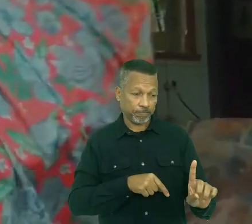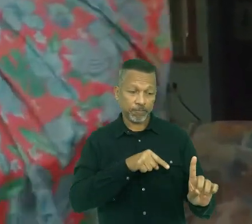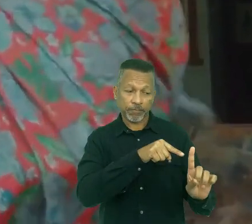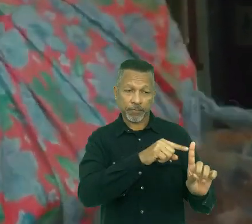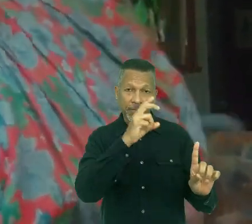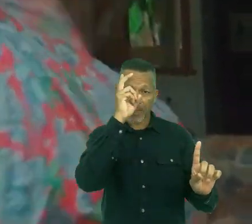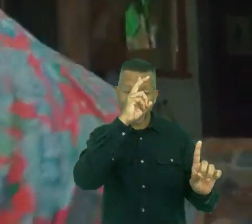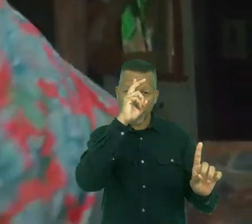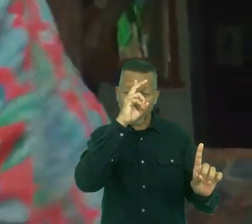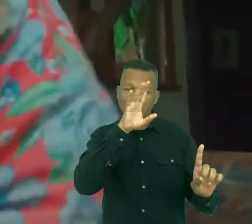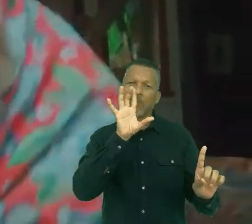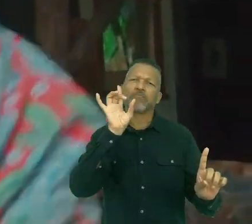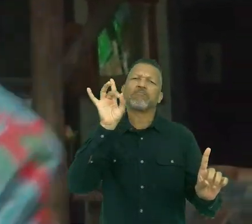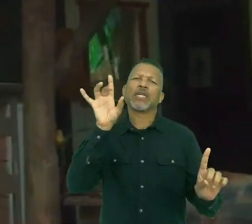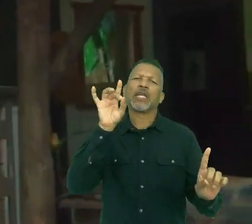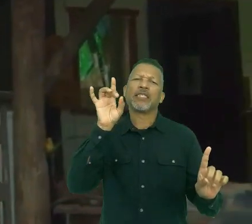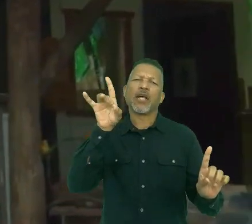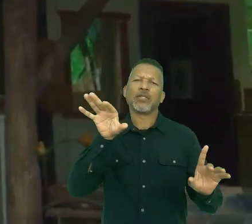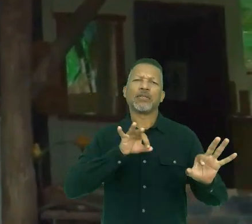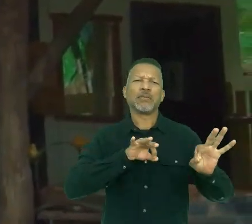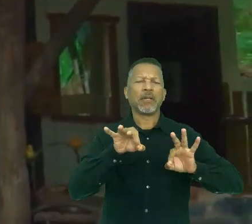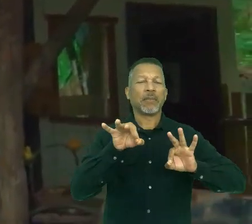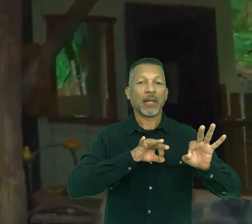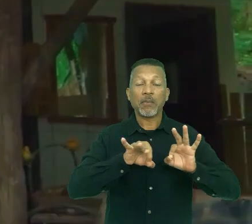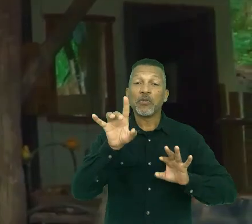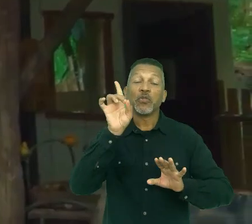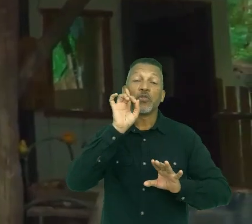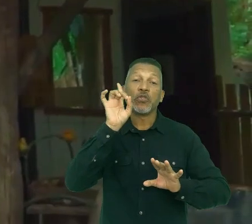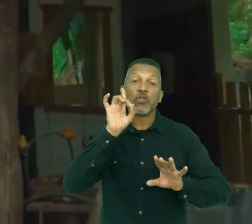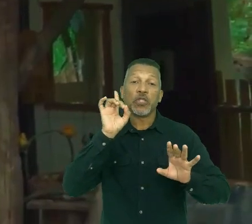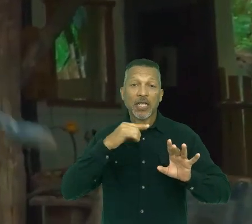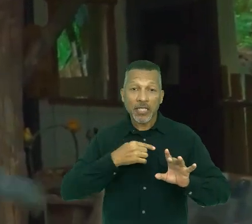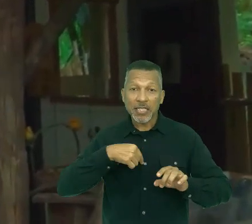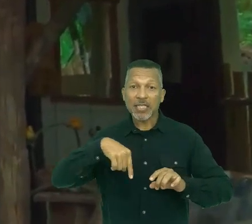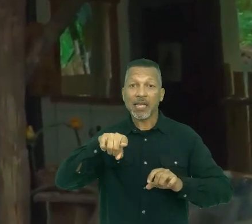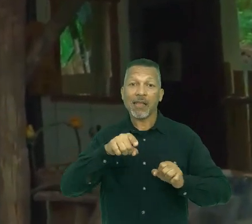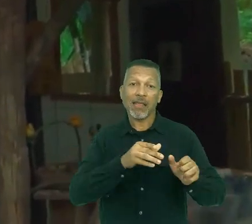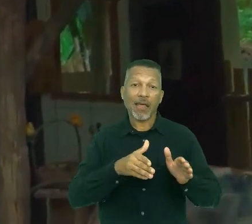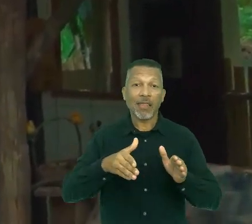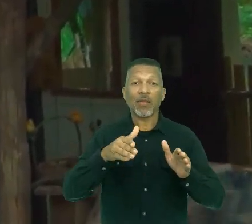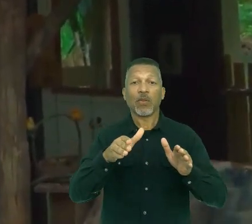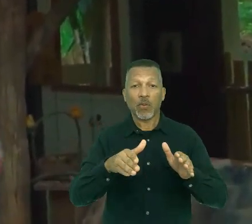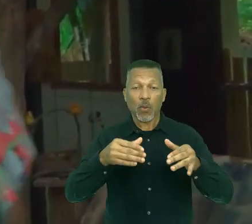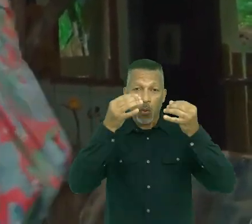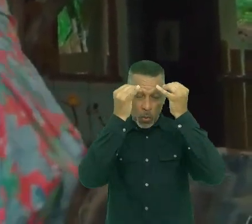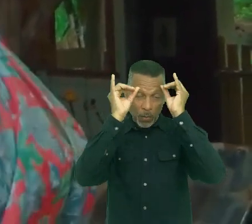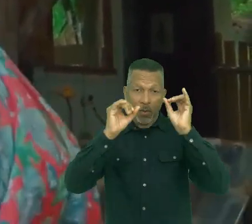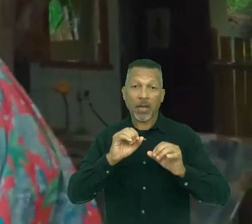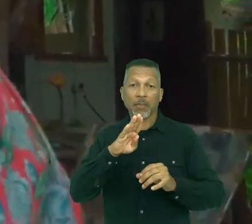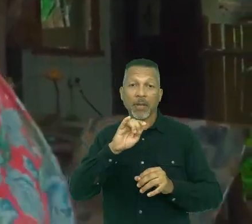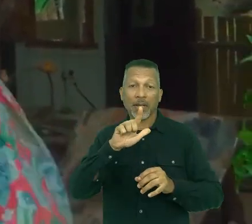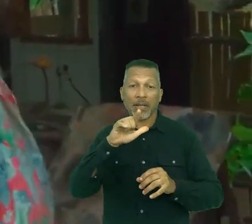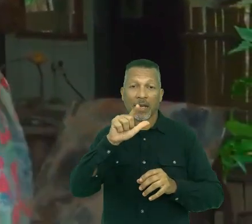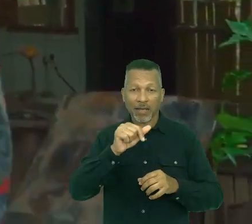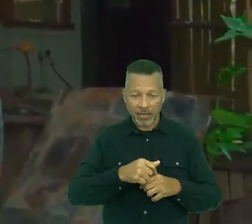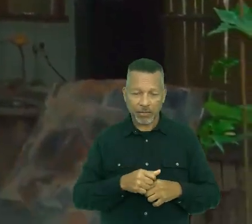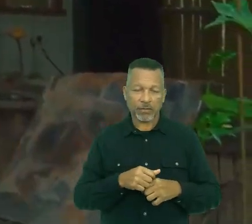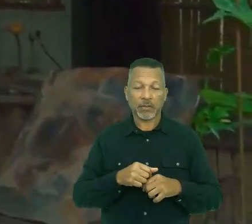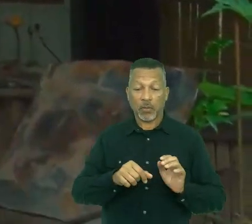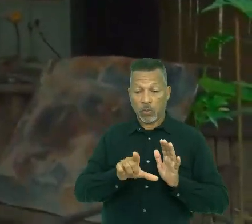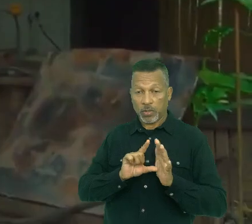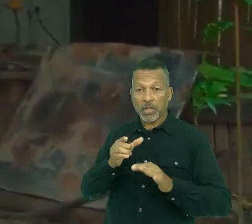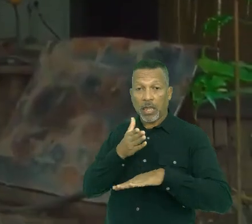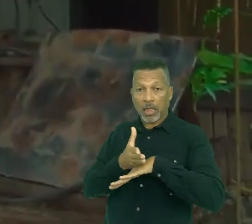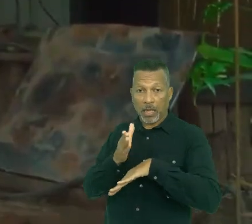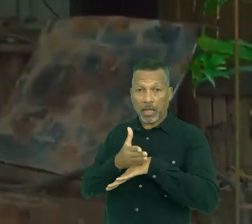relembra o quanto era especial se preparar para o grande dia de sair nas ruas com um boi balaio. A gente treinava,